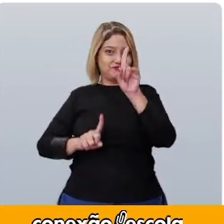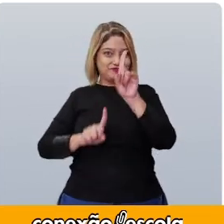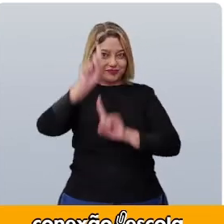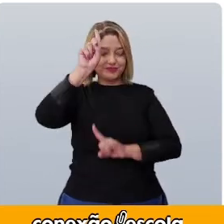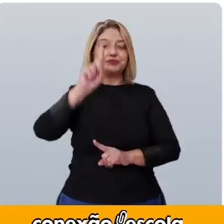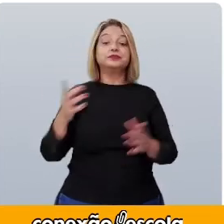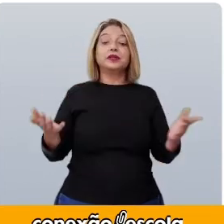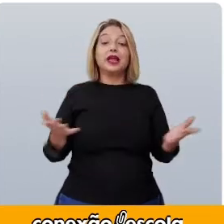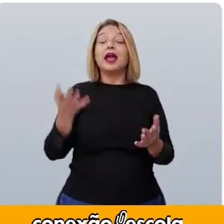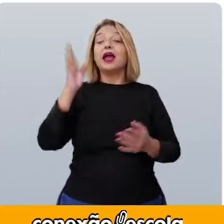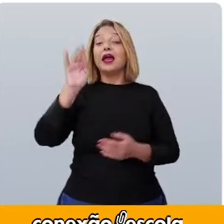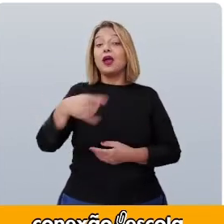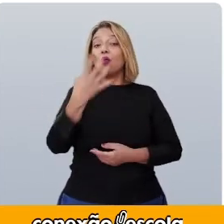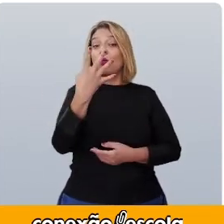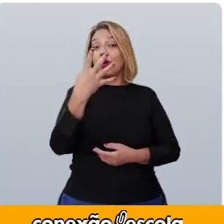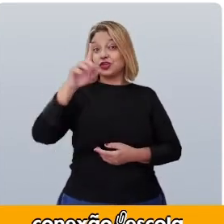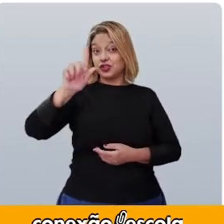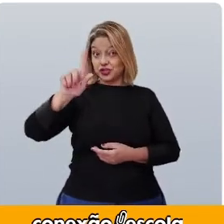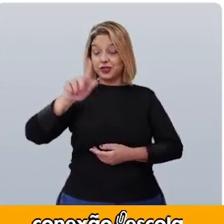fim